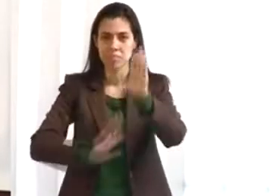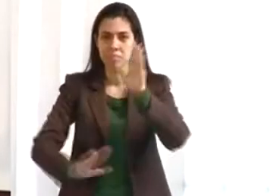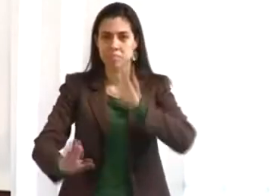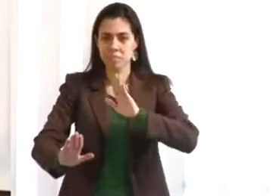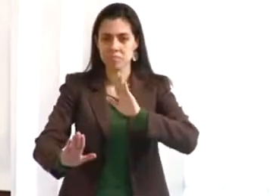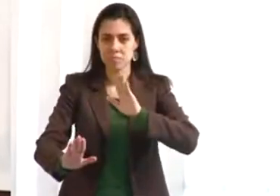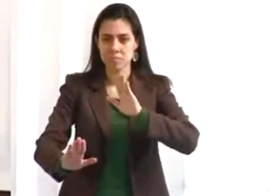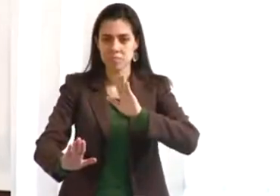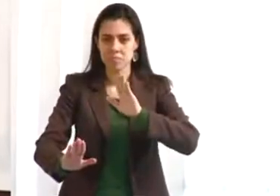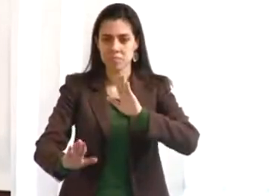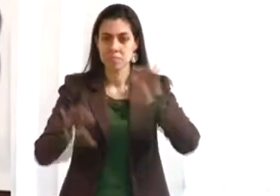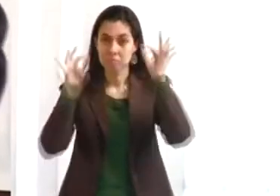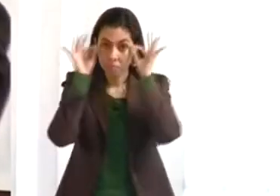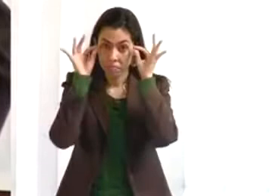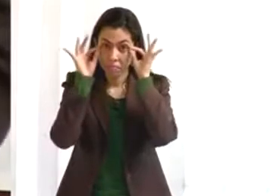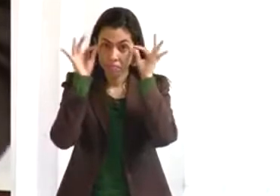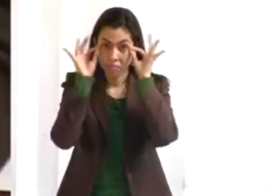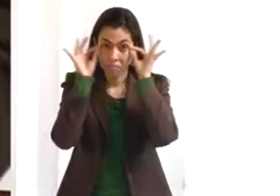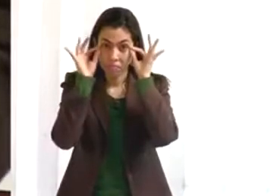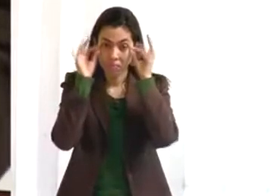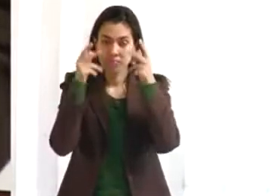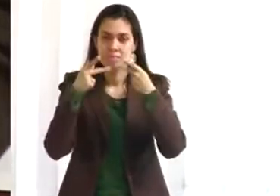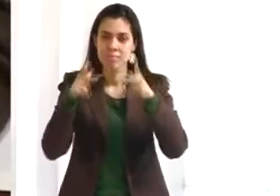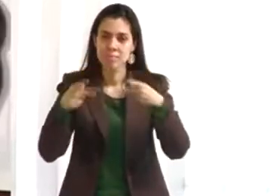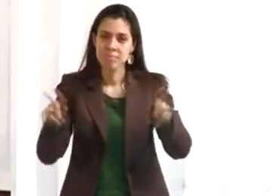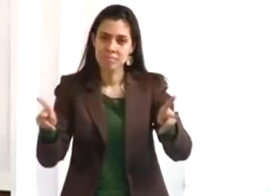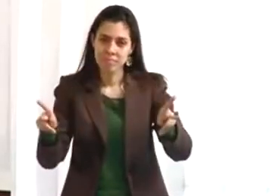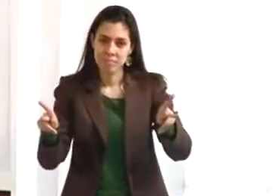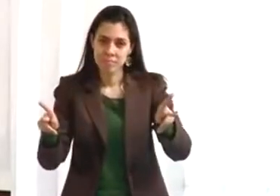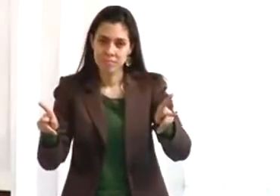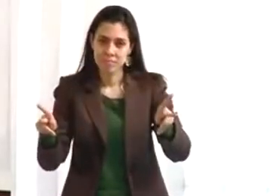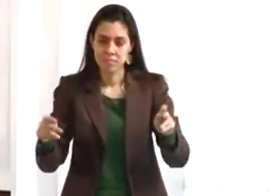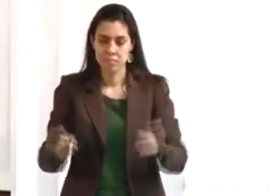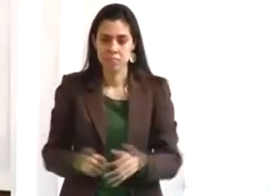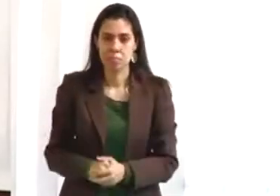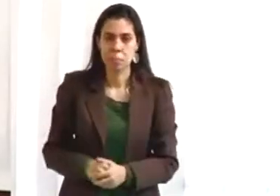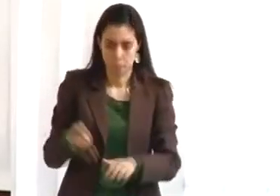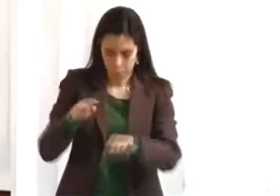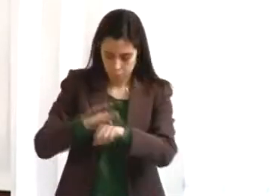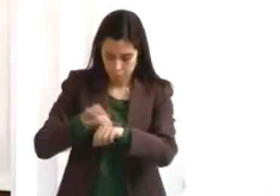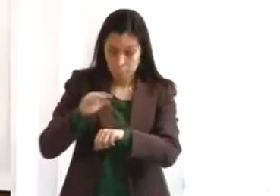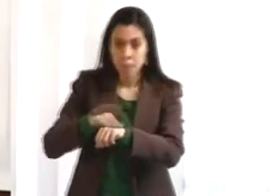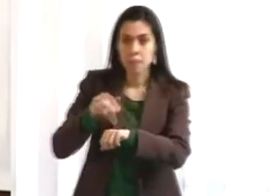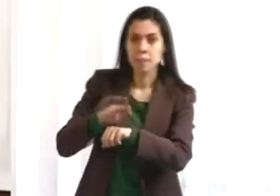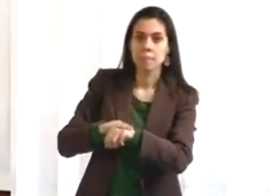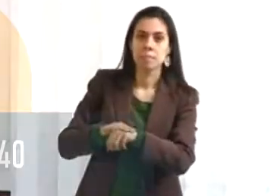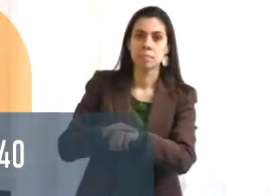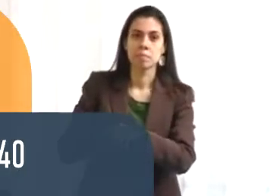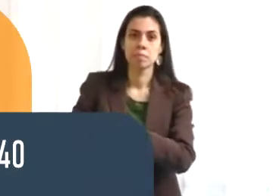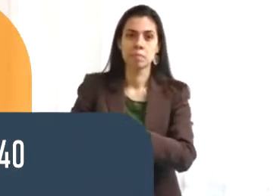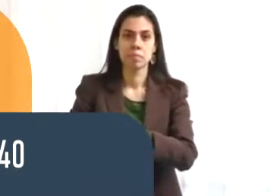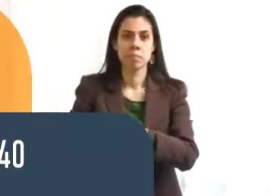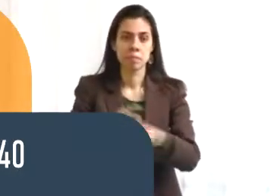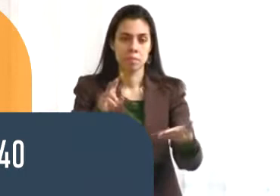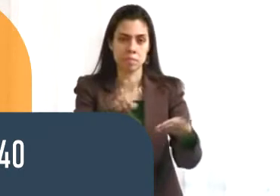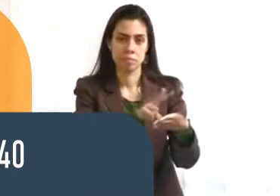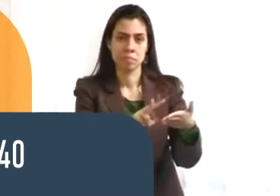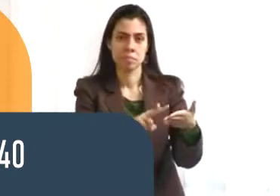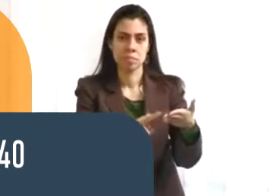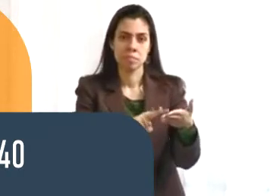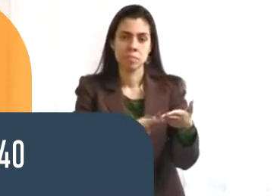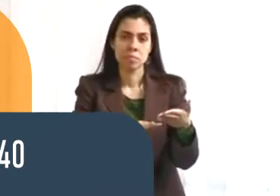da palavra de Deus. Eu quero convidar os irmãos para acompanhar a leitura que eu farei no livro de Atos